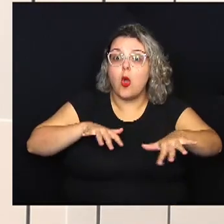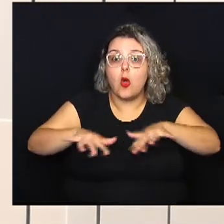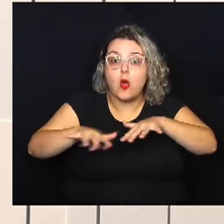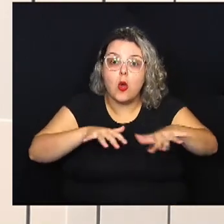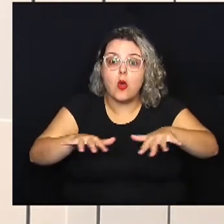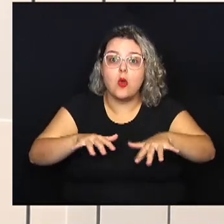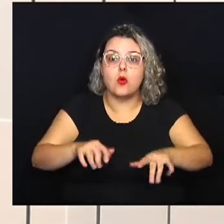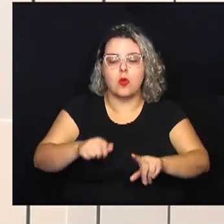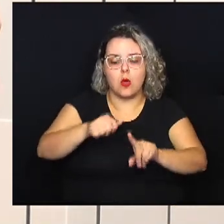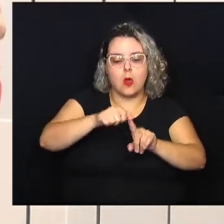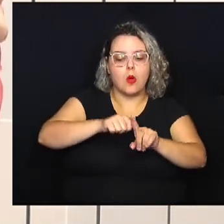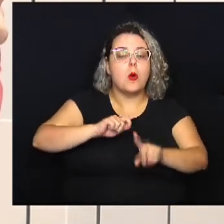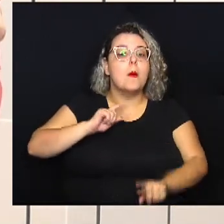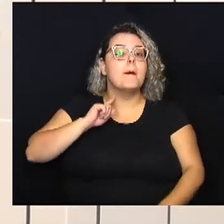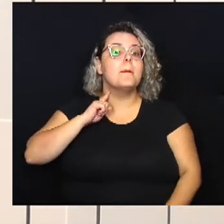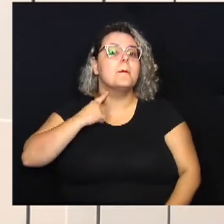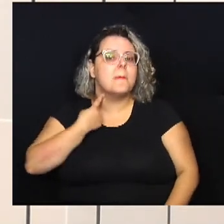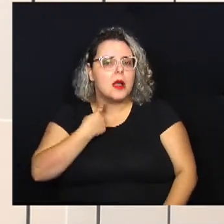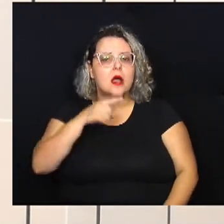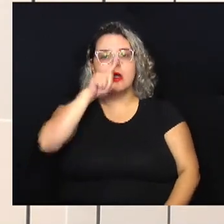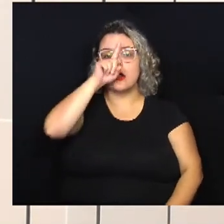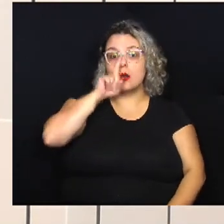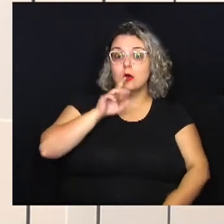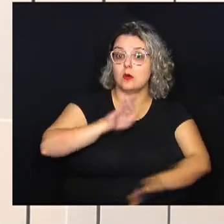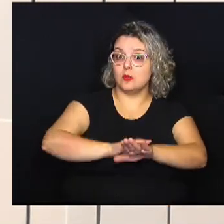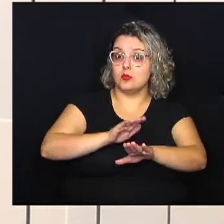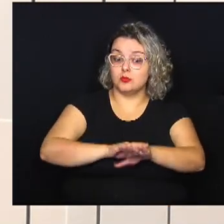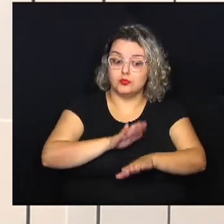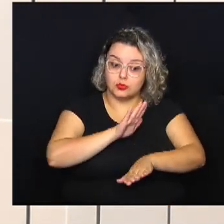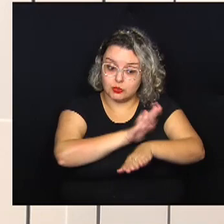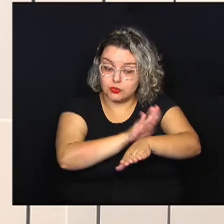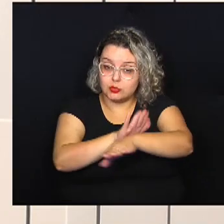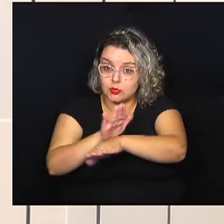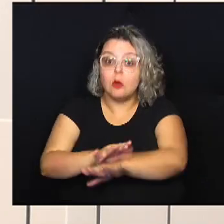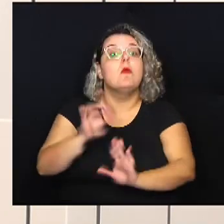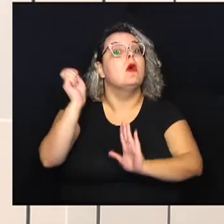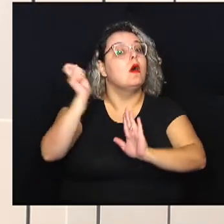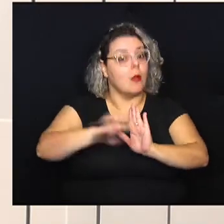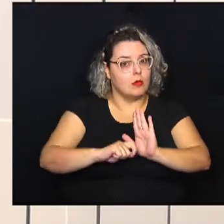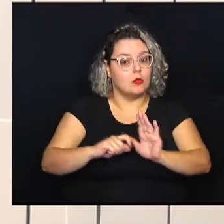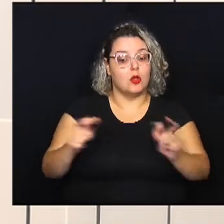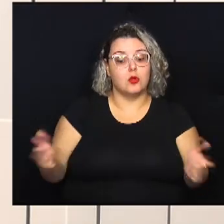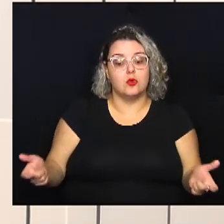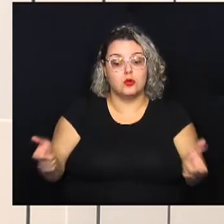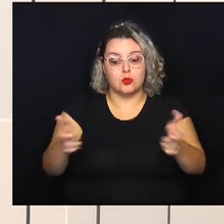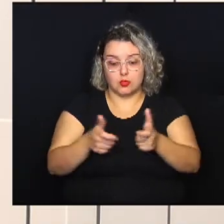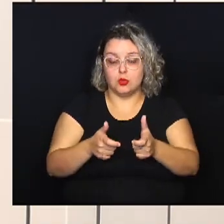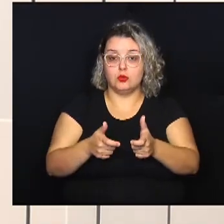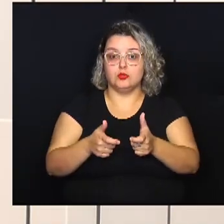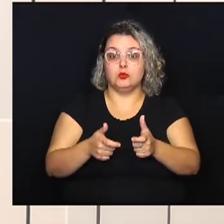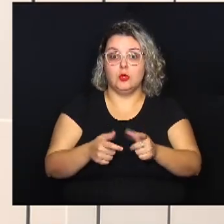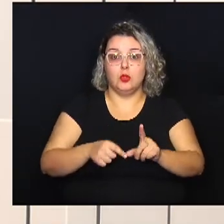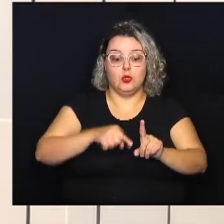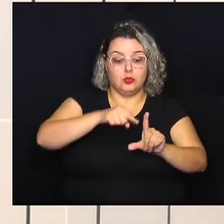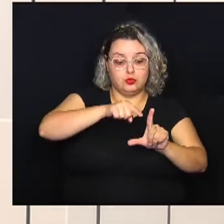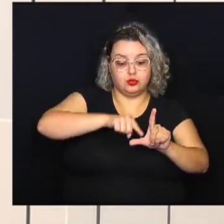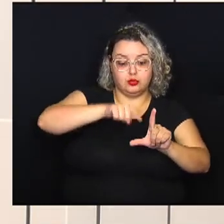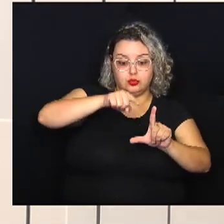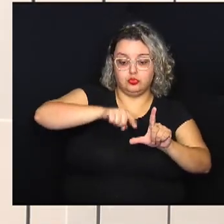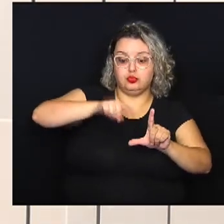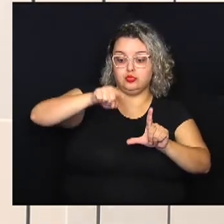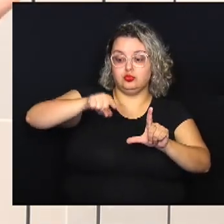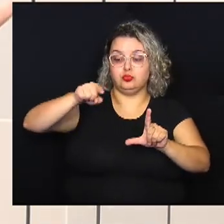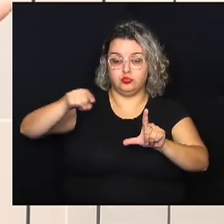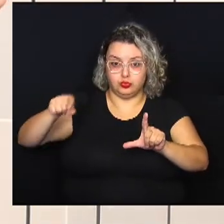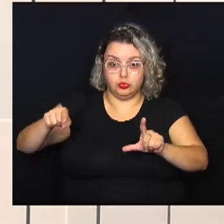Maio Amarelo, sobre ações que contribuam efetivamente para a redução dos elevados índices de ocorrências